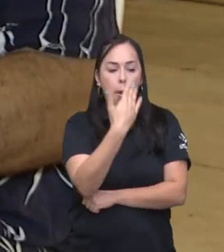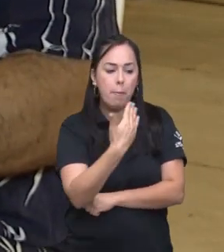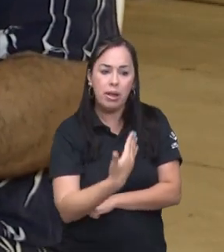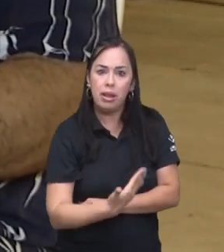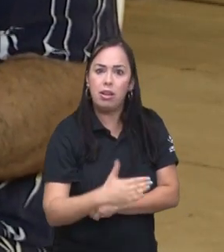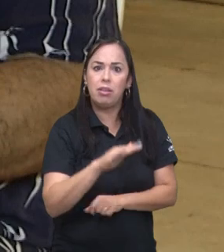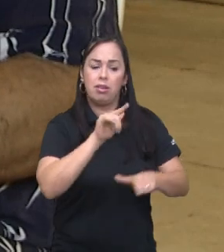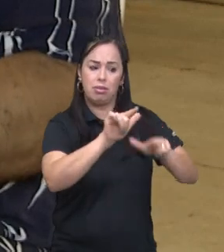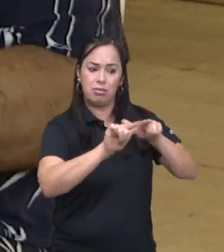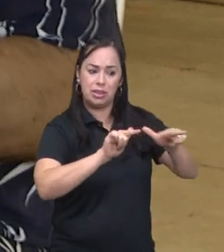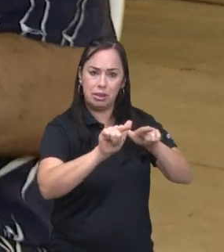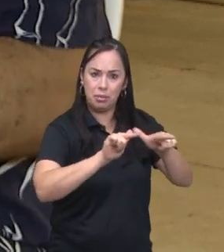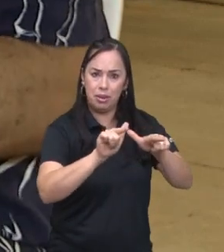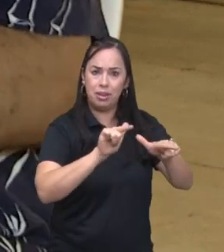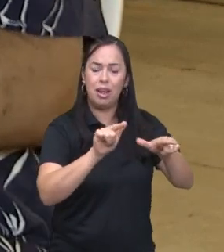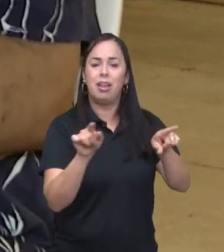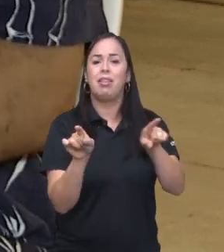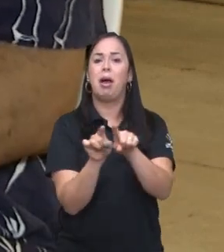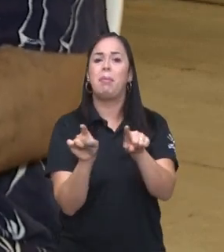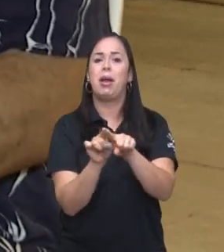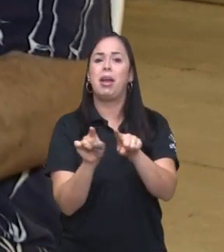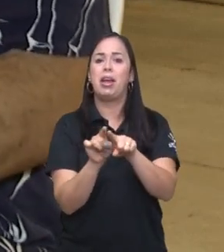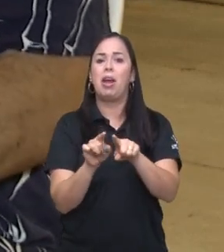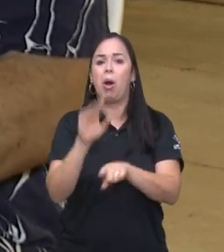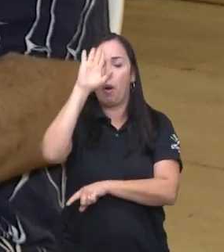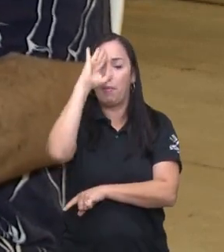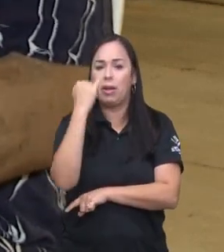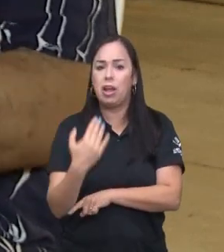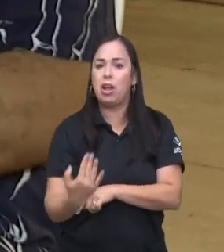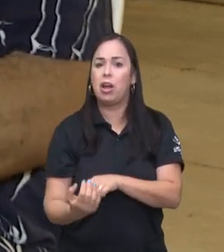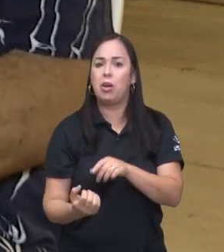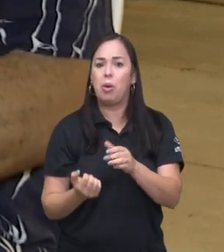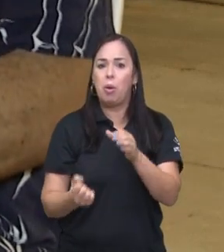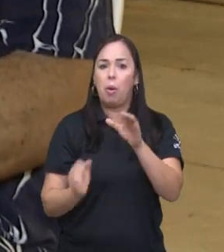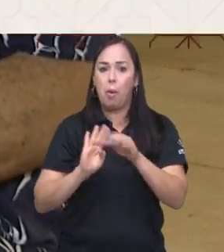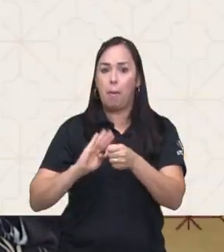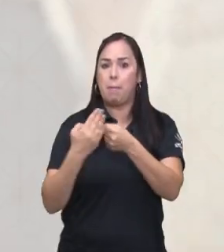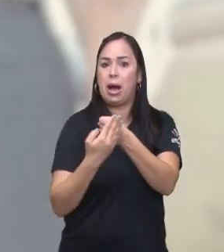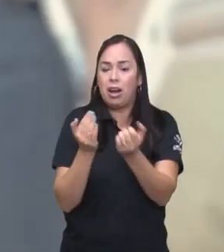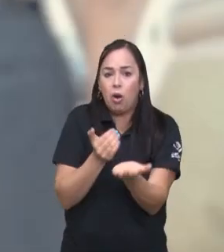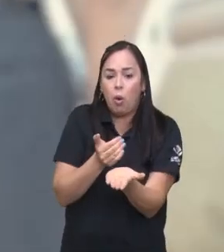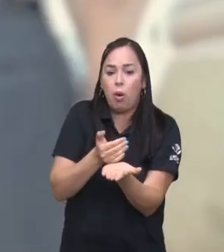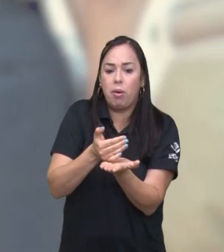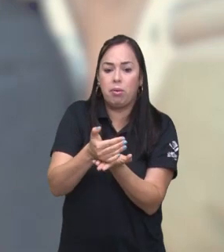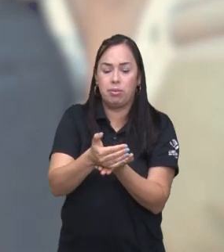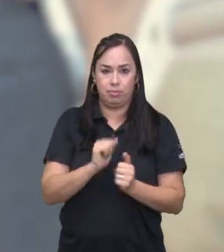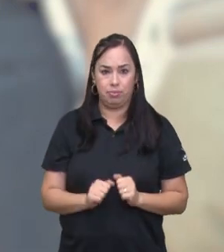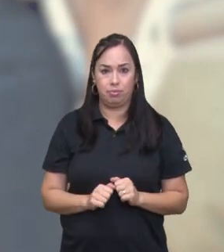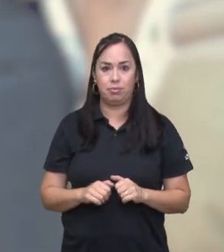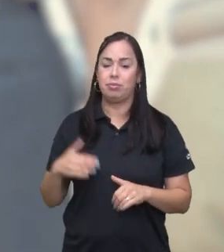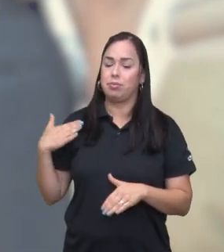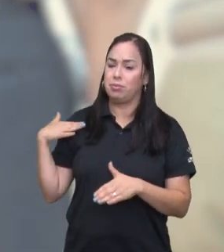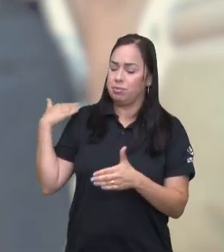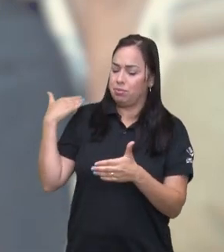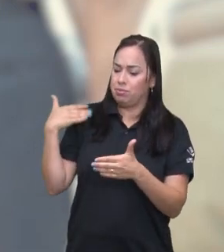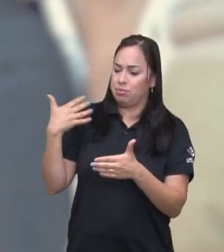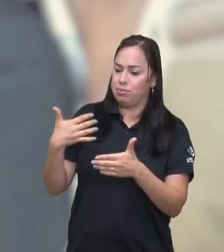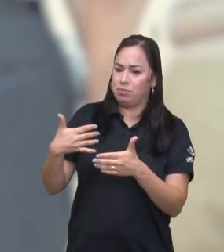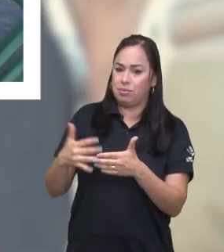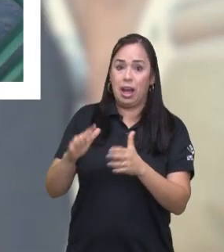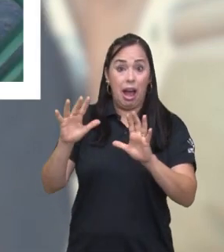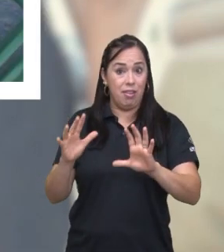os trabalhadores quanto o próprio bairro que estava começando a dar seus passos. Com o passar dos anos, a Festa